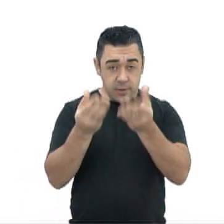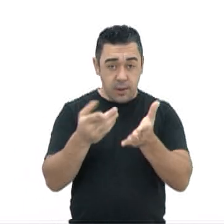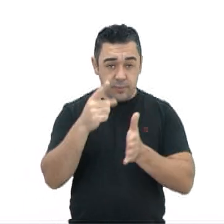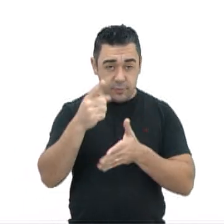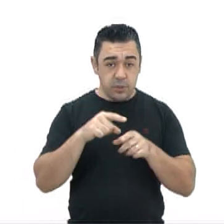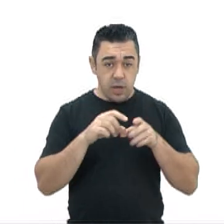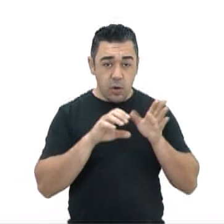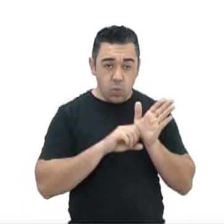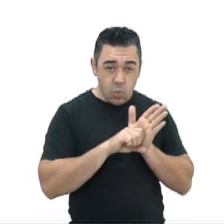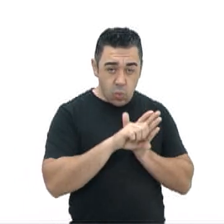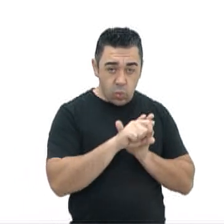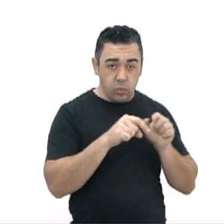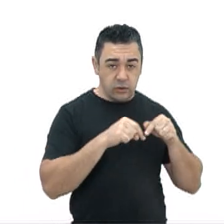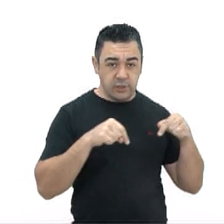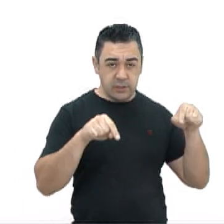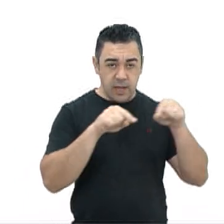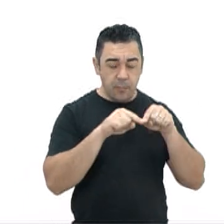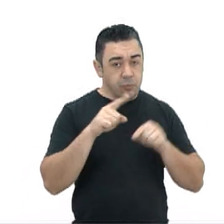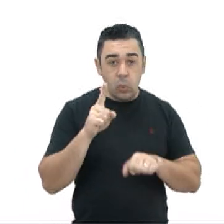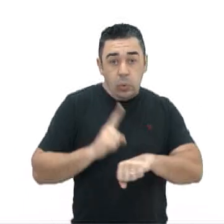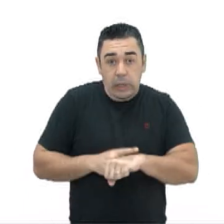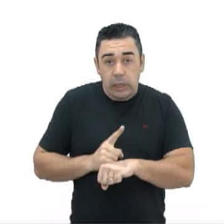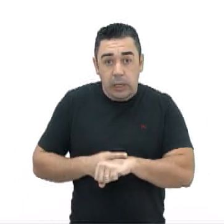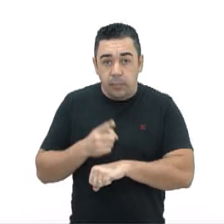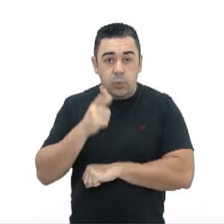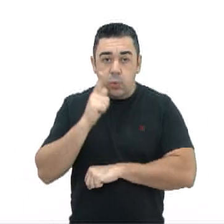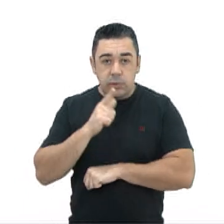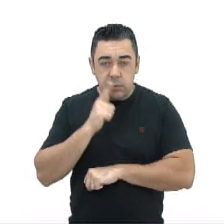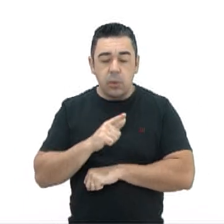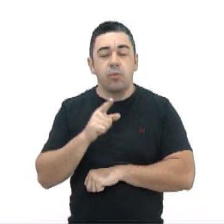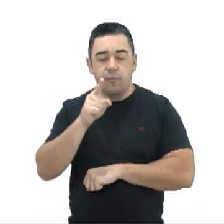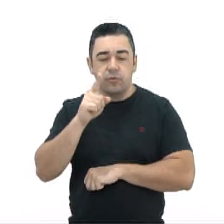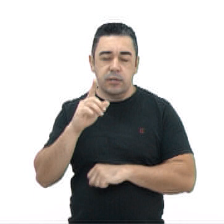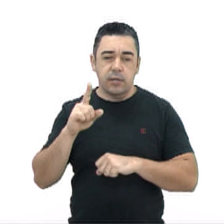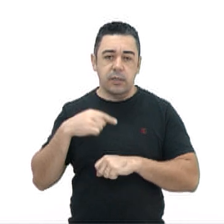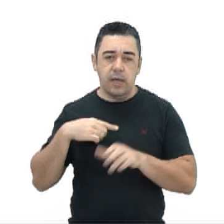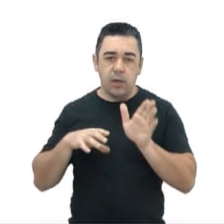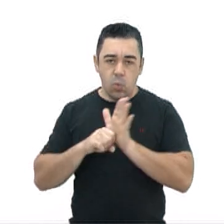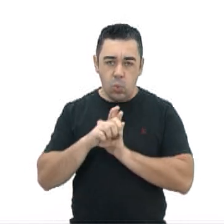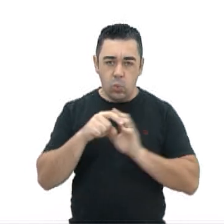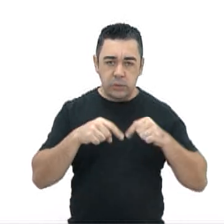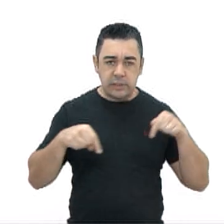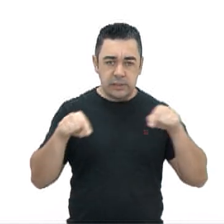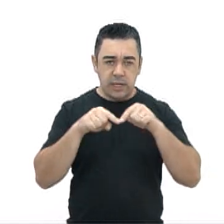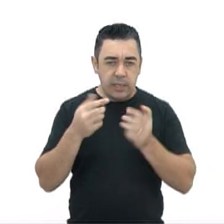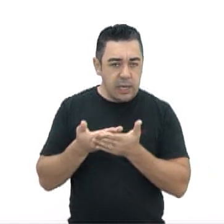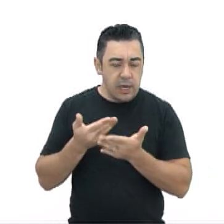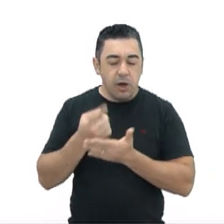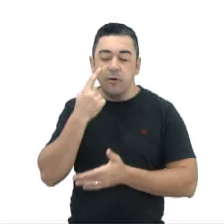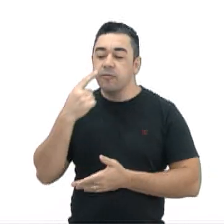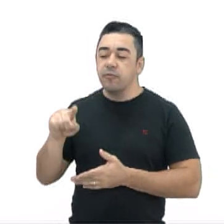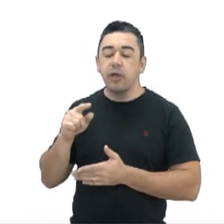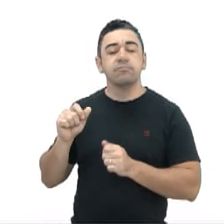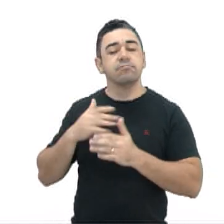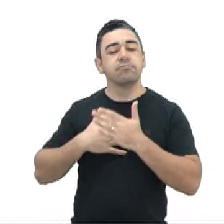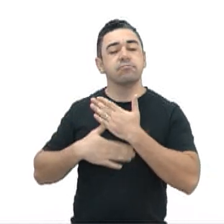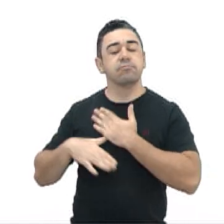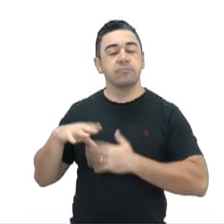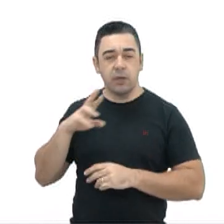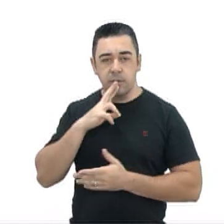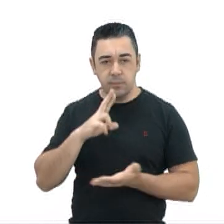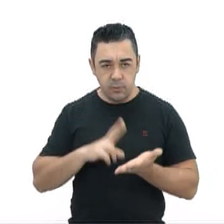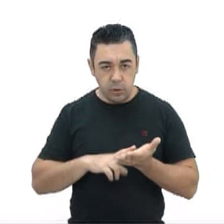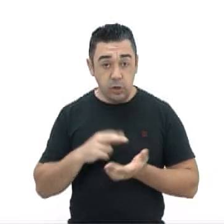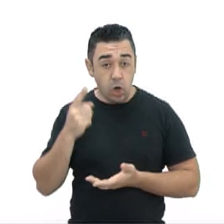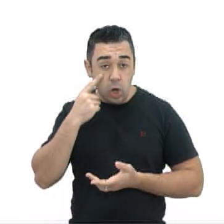vocês acompanharem. O que não deu tempo de fazer agora, depois vai estar lá, você pode acompanhar e pode fazer tranquilamente, tá? Vamos lá, olha só como é